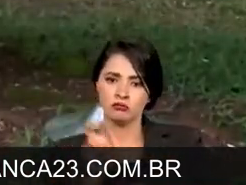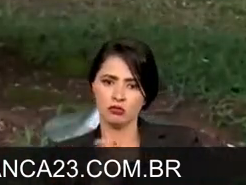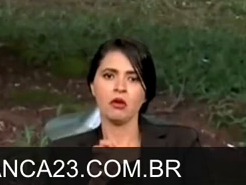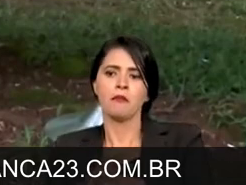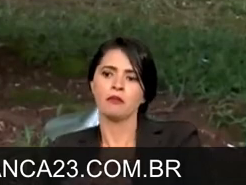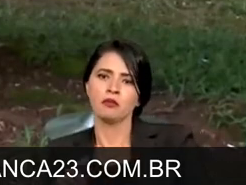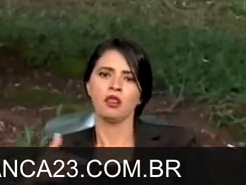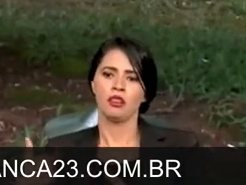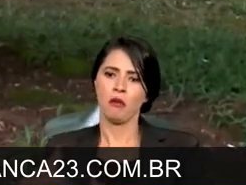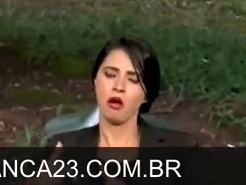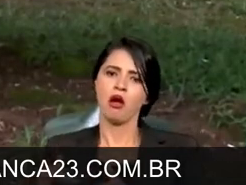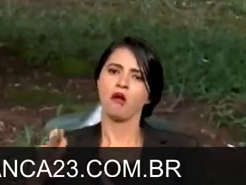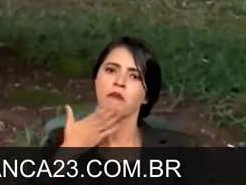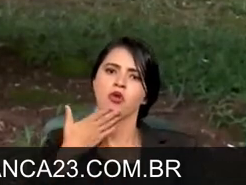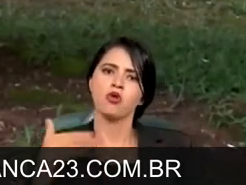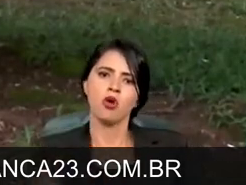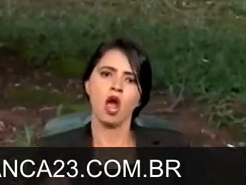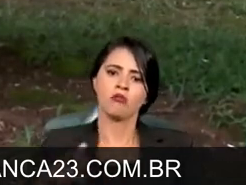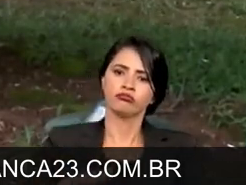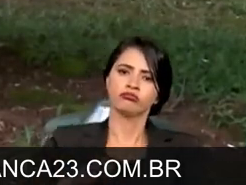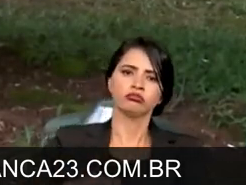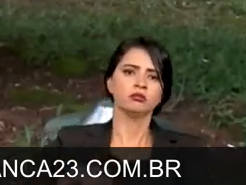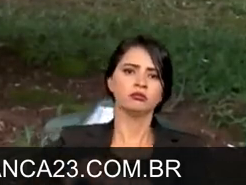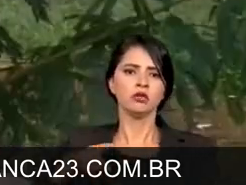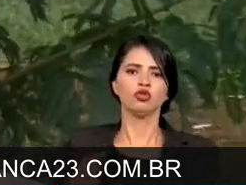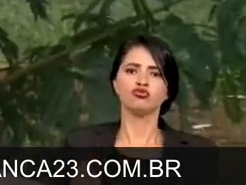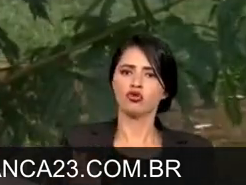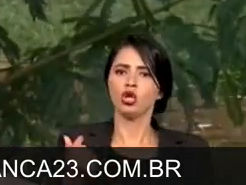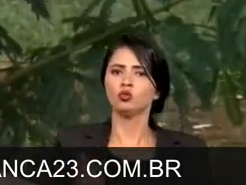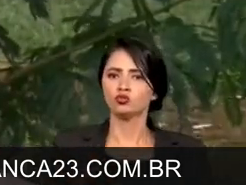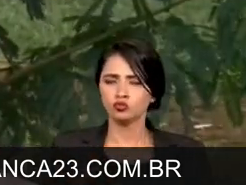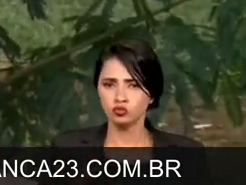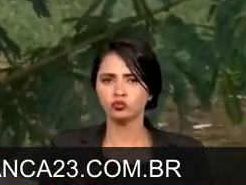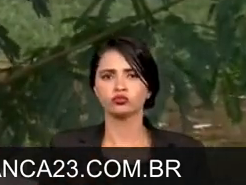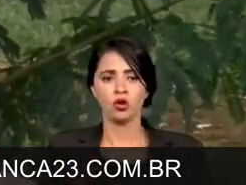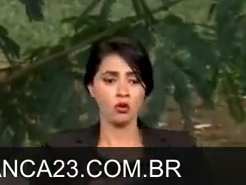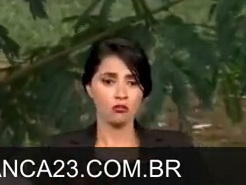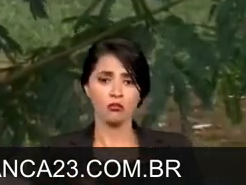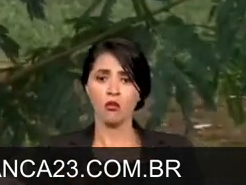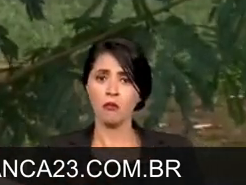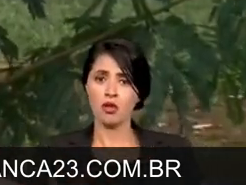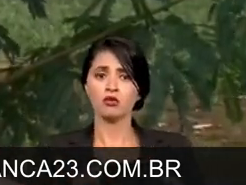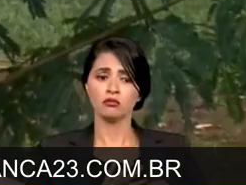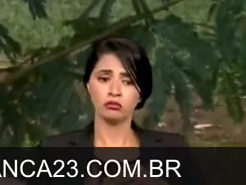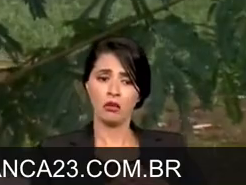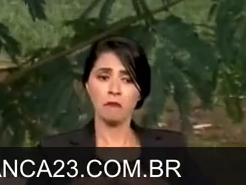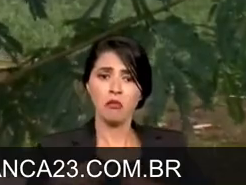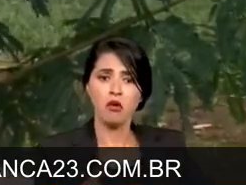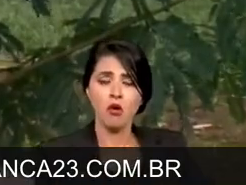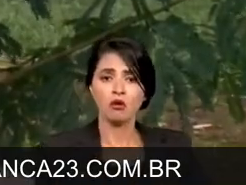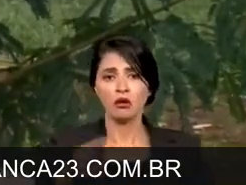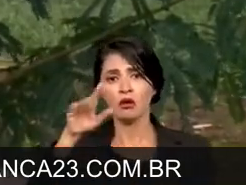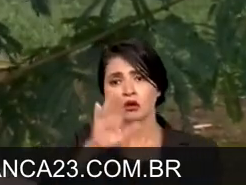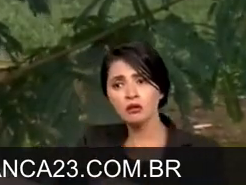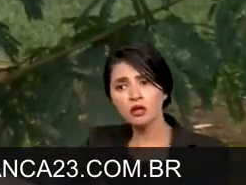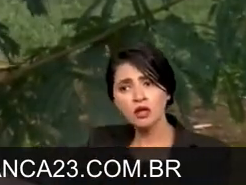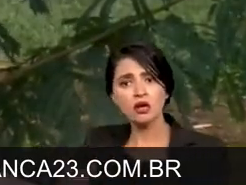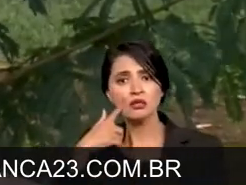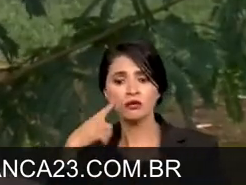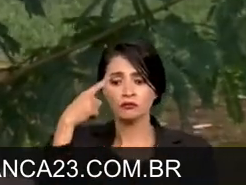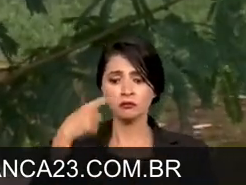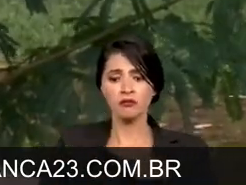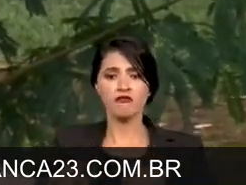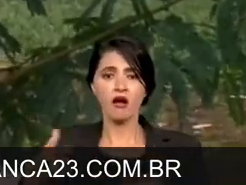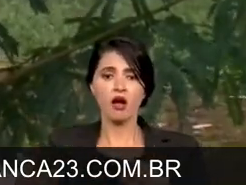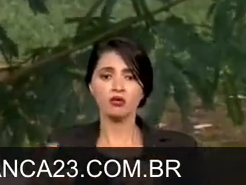no mercado de trabalho e autonomia financeira. A gente vive um momento pós-pandemia. As crianças, elas foram privadas